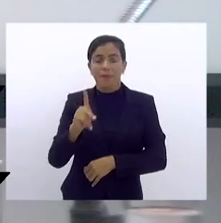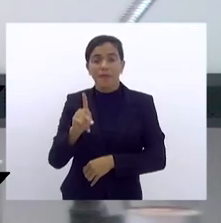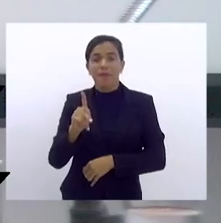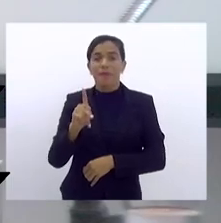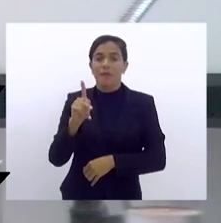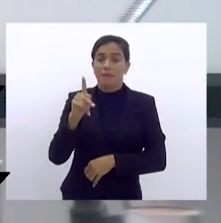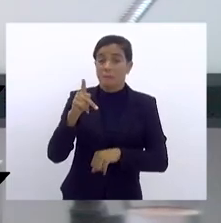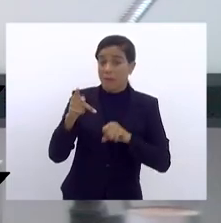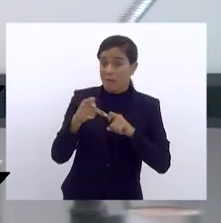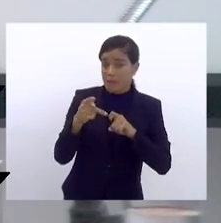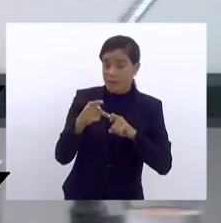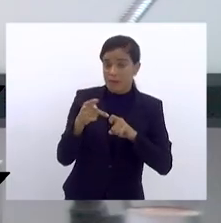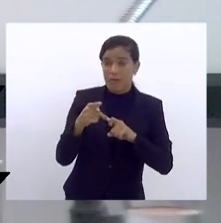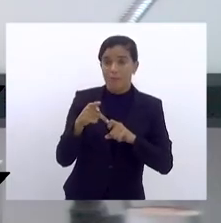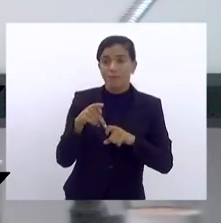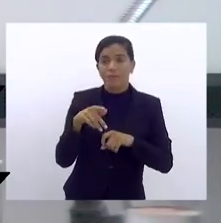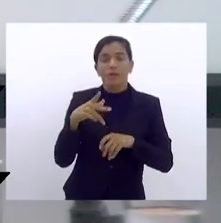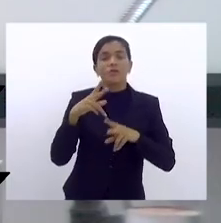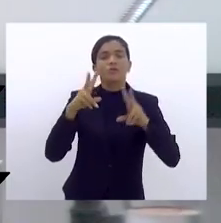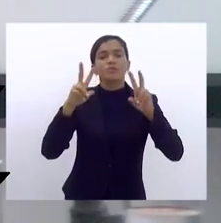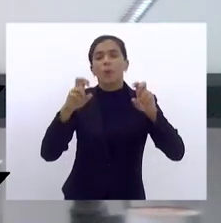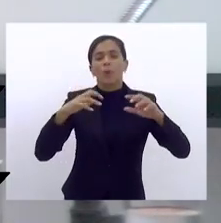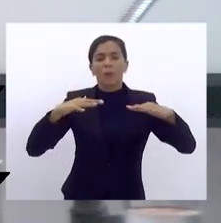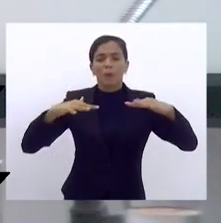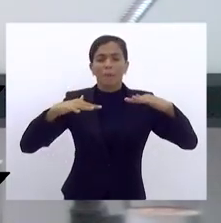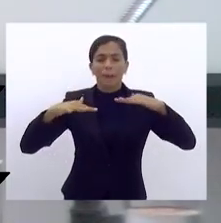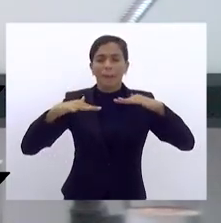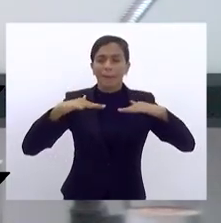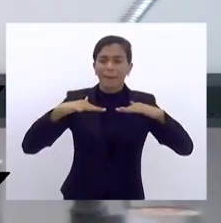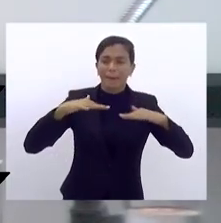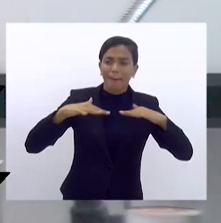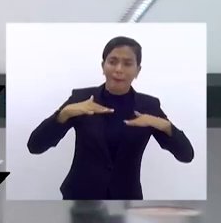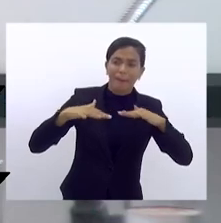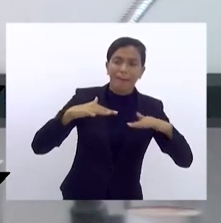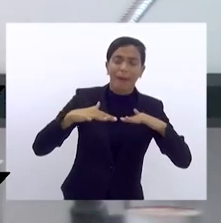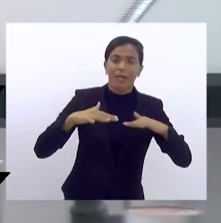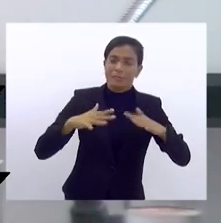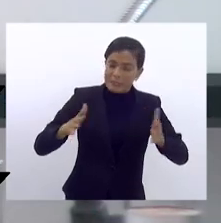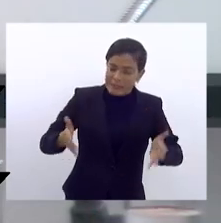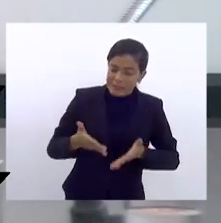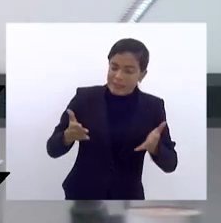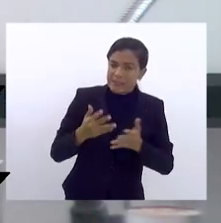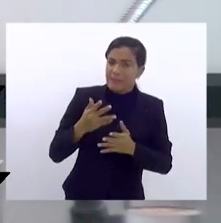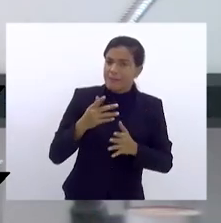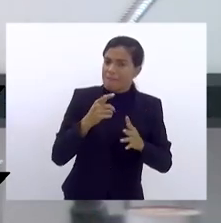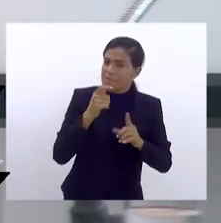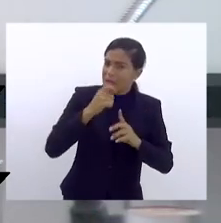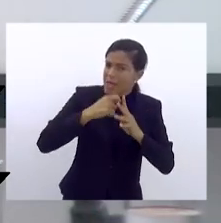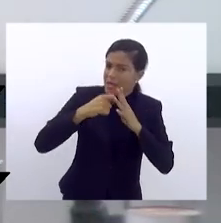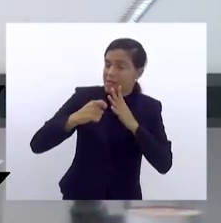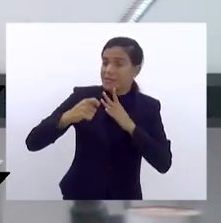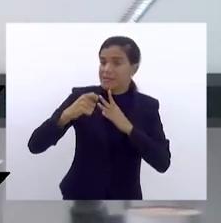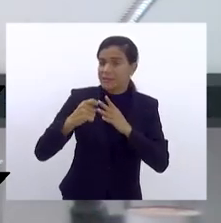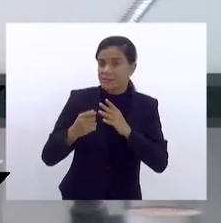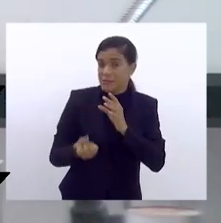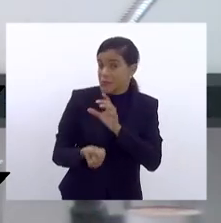em meio a essa comoção inicial que nos moveu nesses dois últimos meses surgem soluções simples